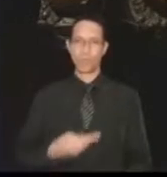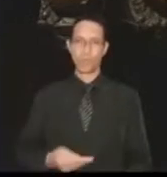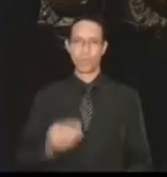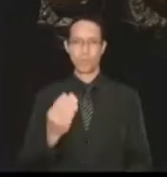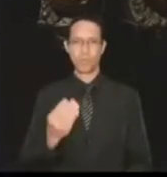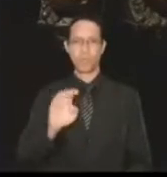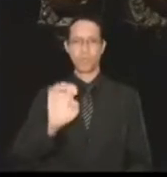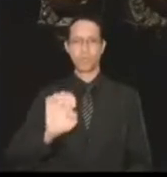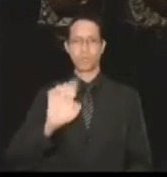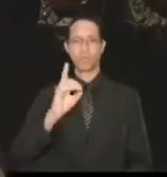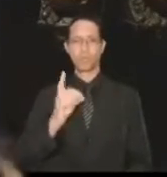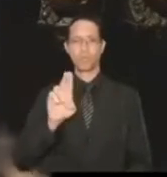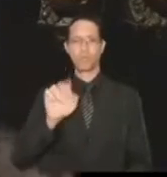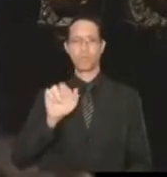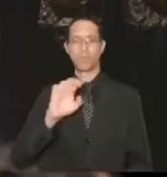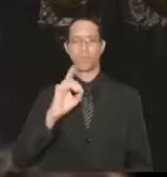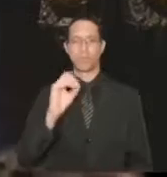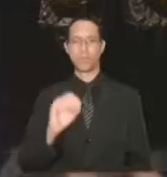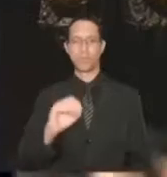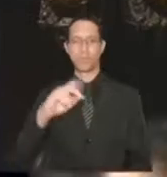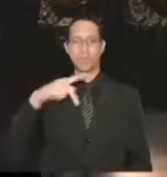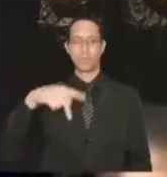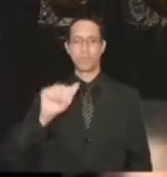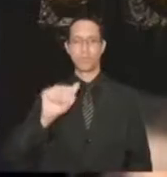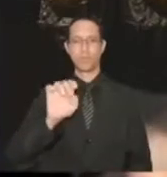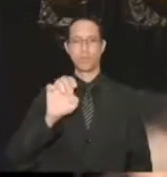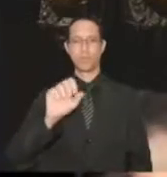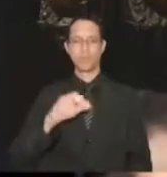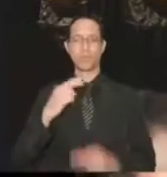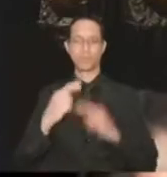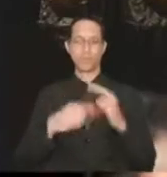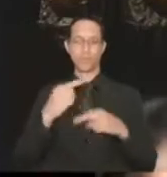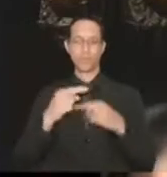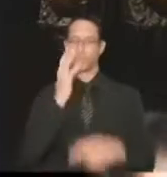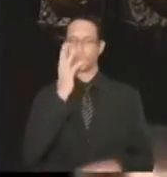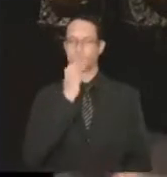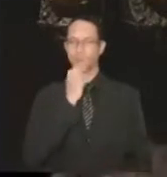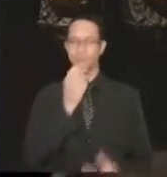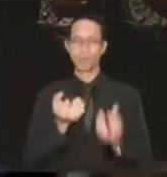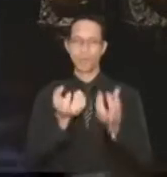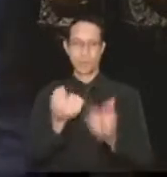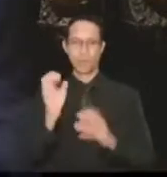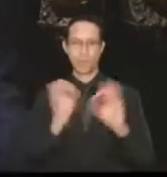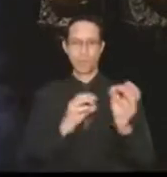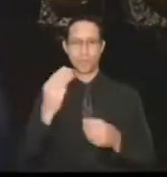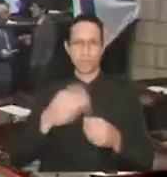por essa demora e essa enrolação. Queremos o Plano Municipal de Cultura na casa, já!